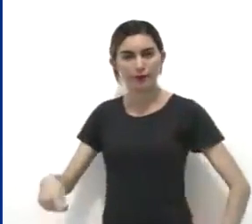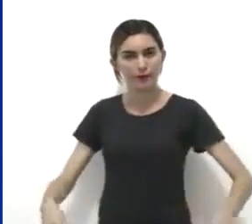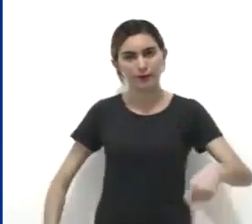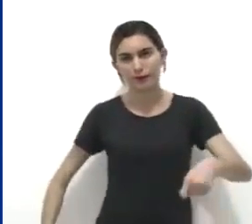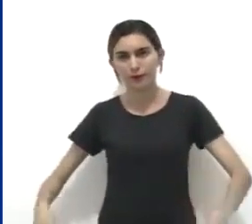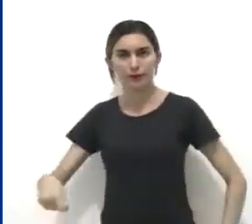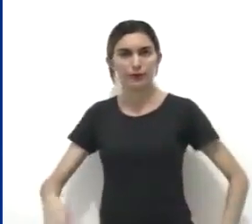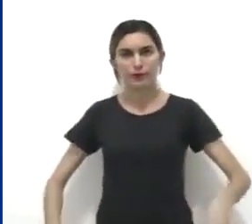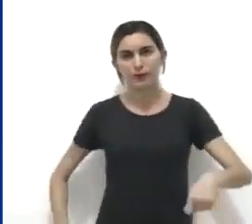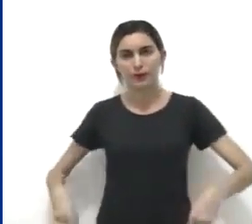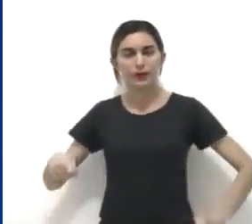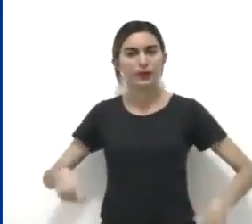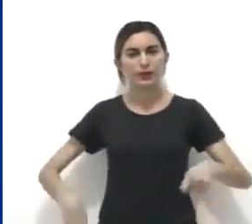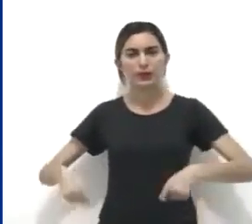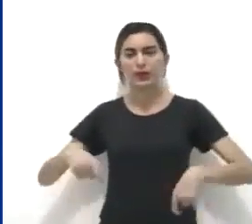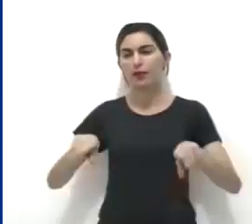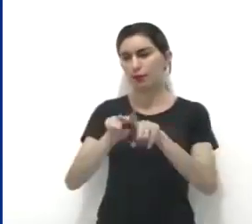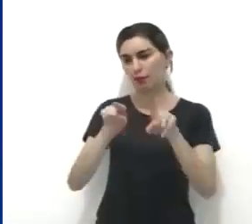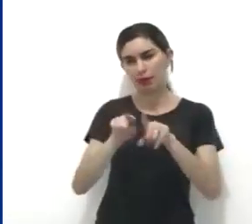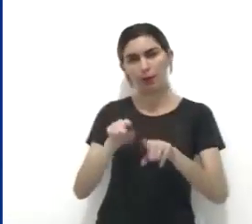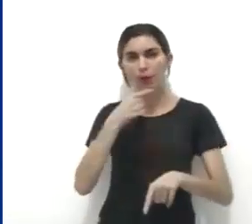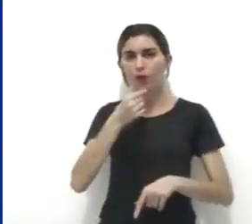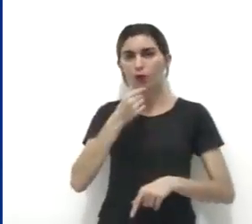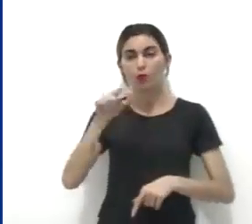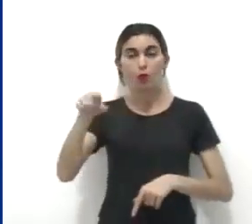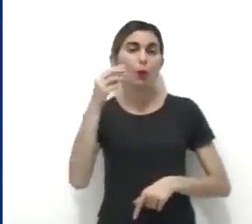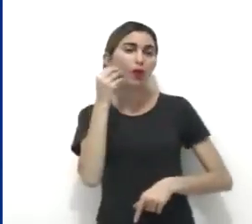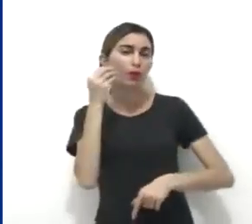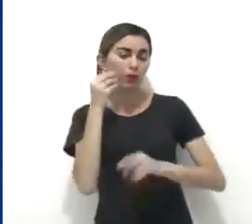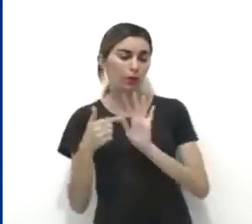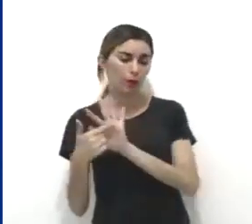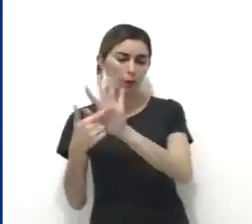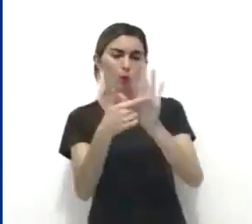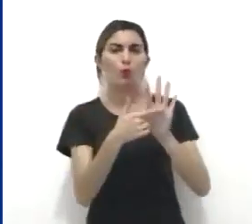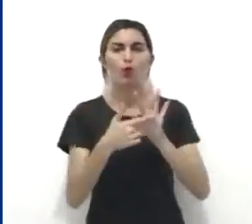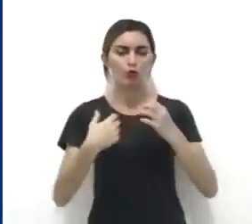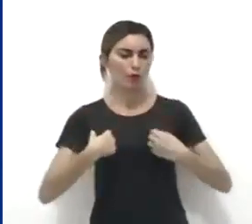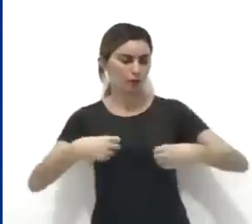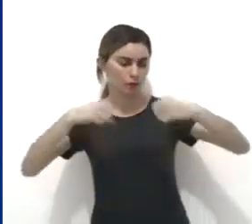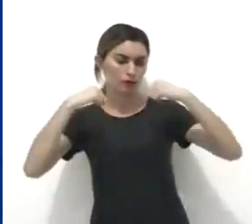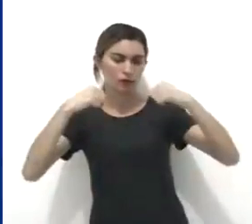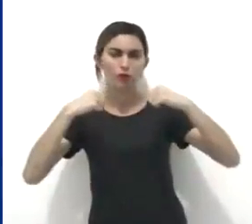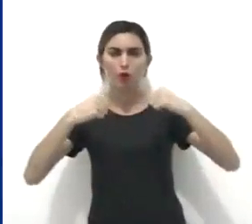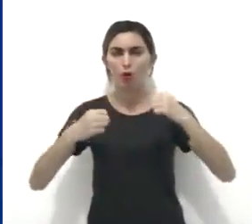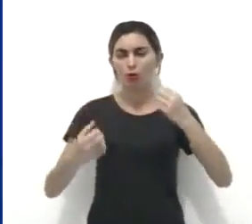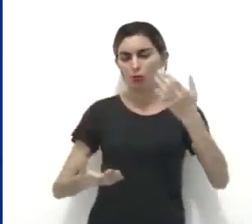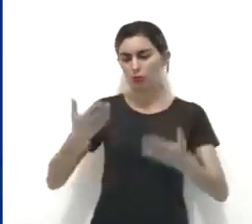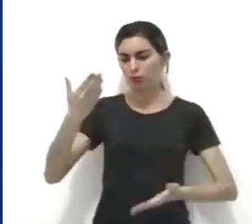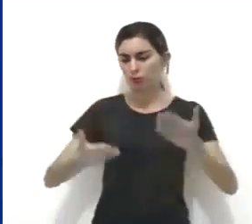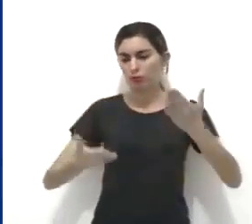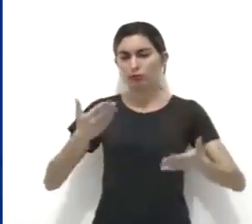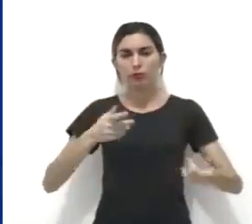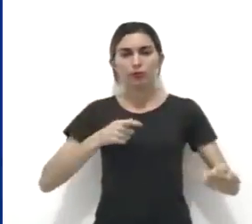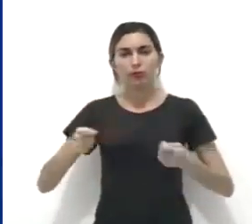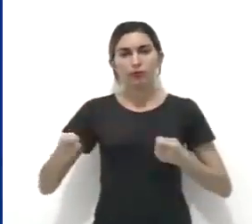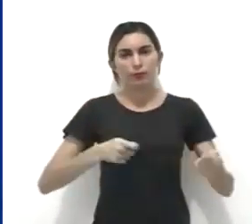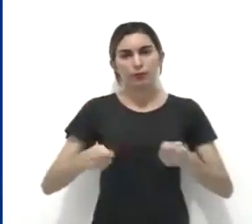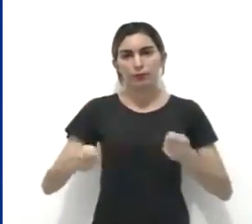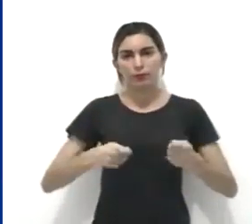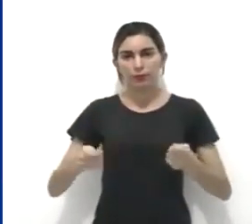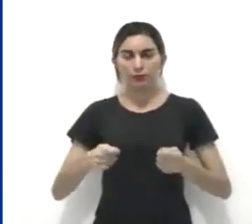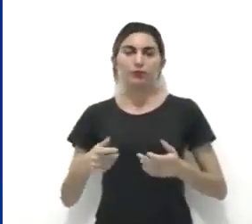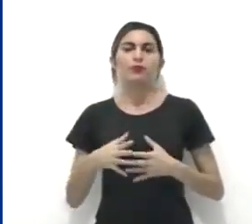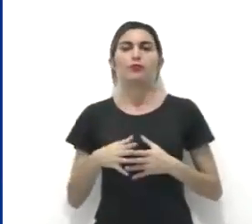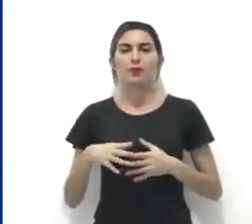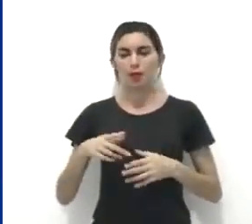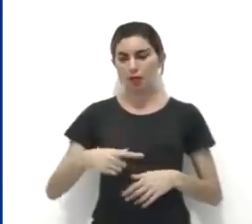suas saias e em contrapartida, os homens tentam mostrar a sua força, equilíbrio, flexibilidade